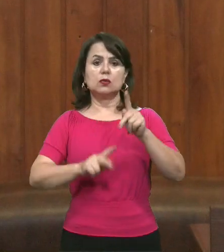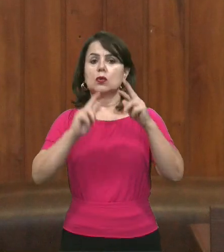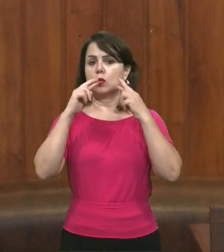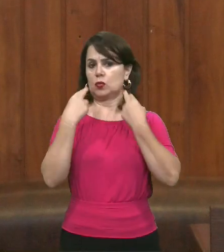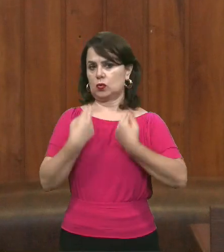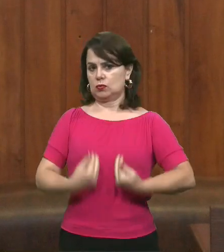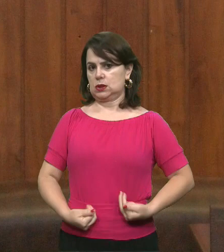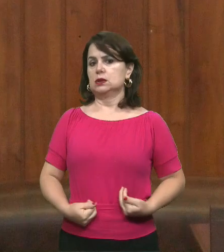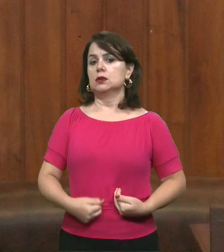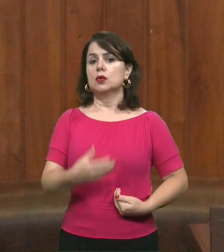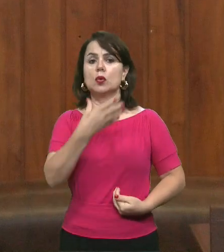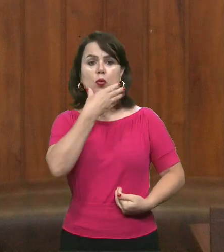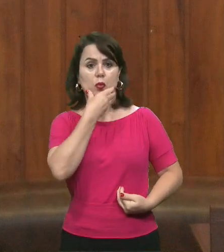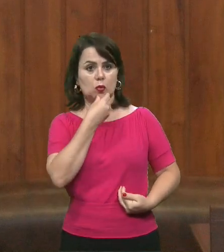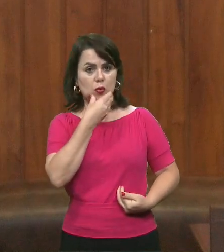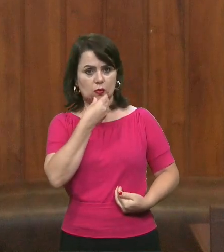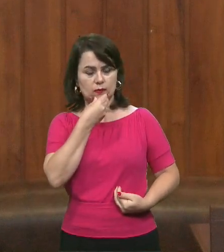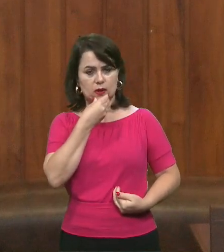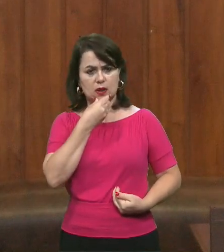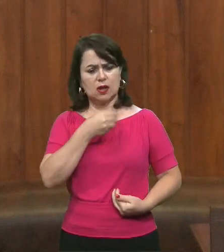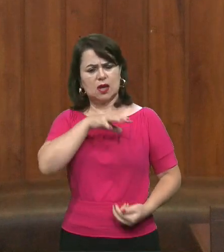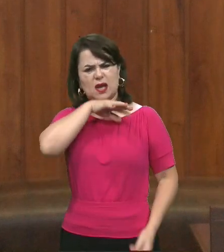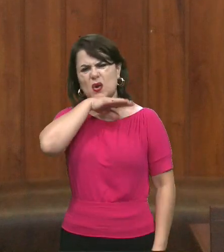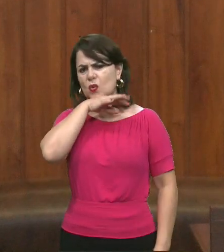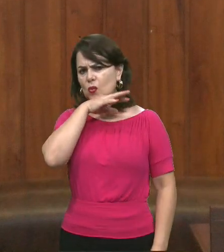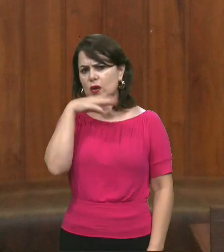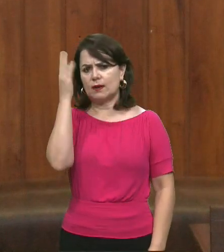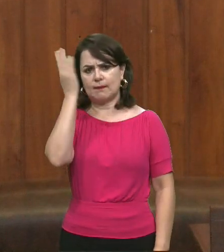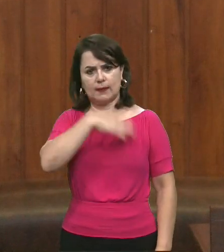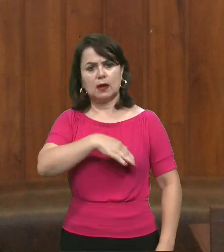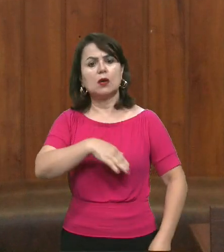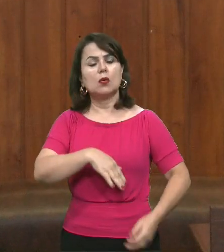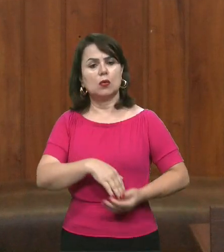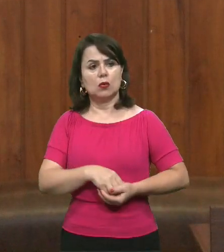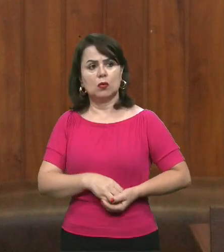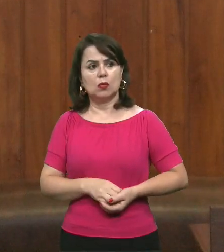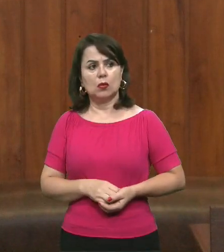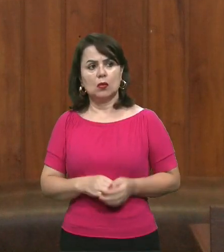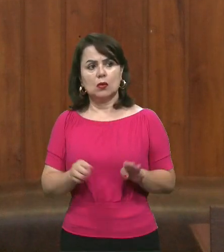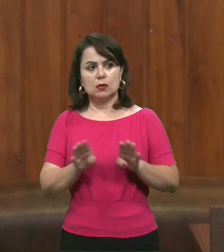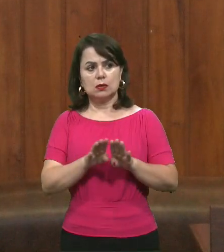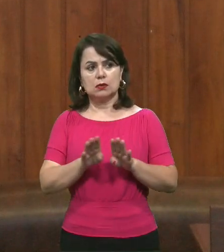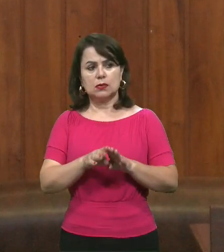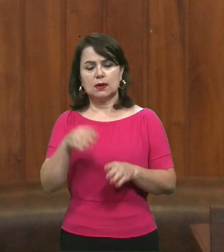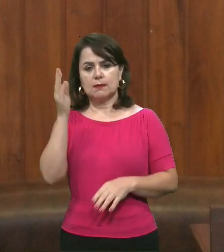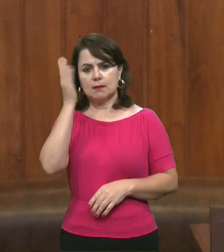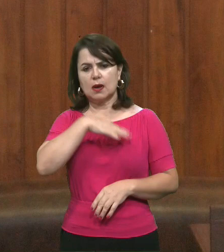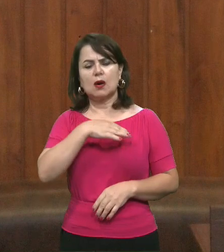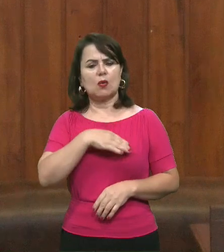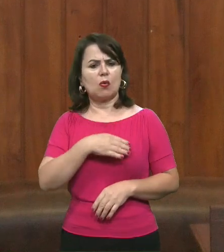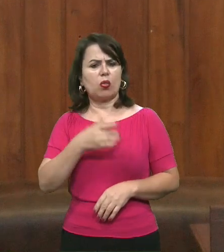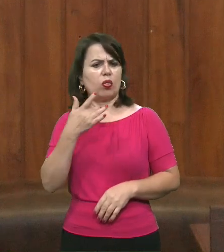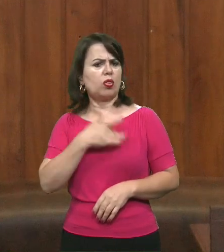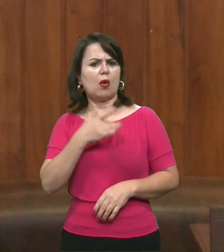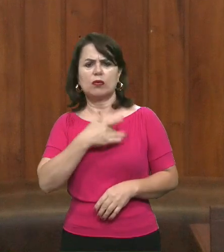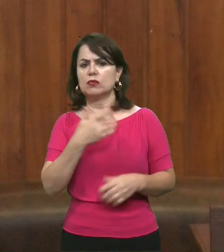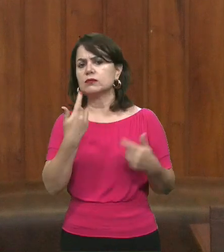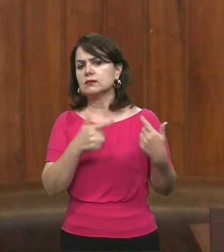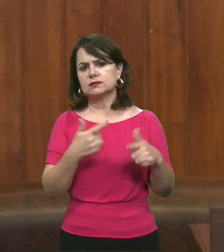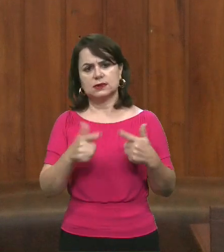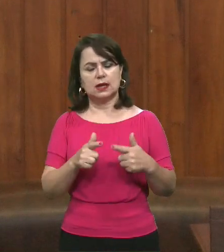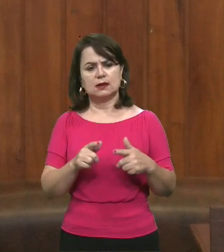o homem, também é cruel, é ruim. É deplorável, cruel, impiedoso,